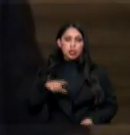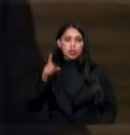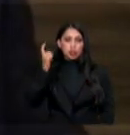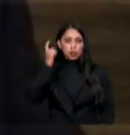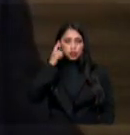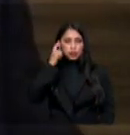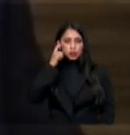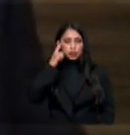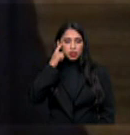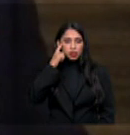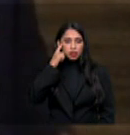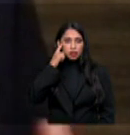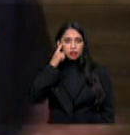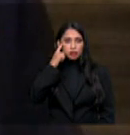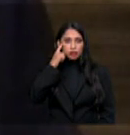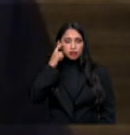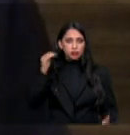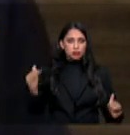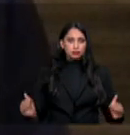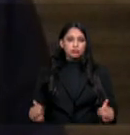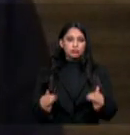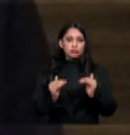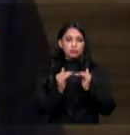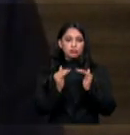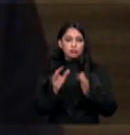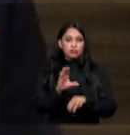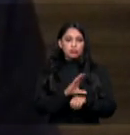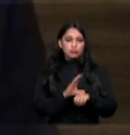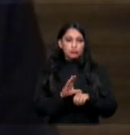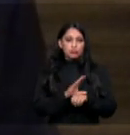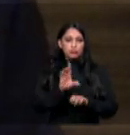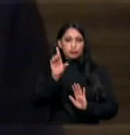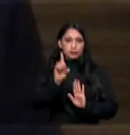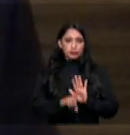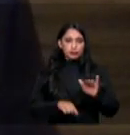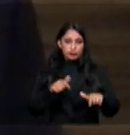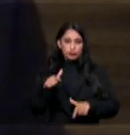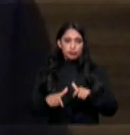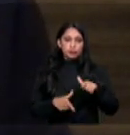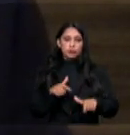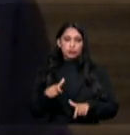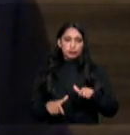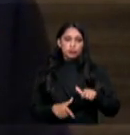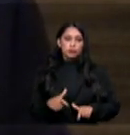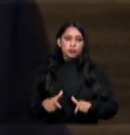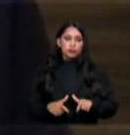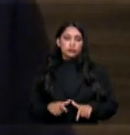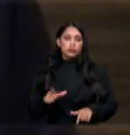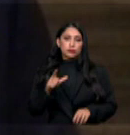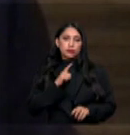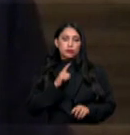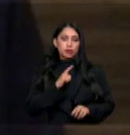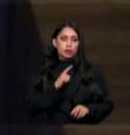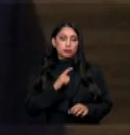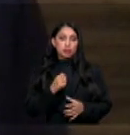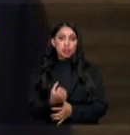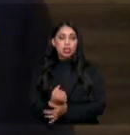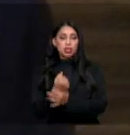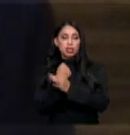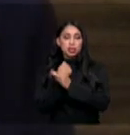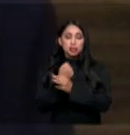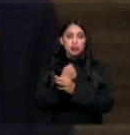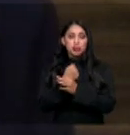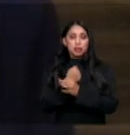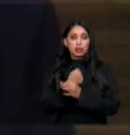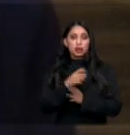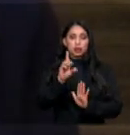a interpretação constitucional do direito do trabalho deve se voltar para assegurar os